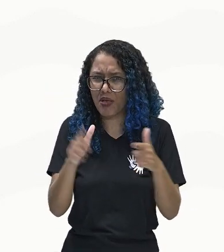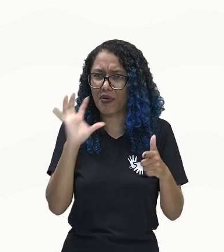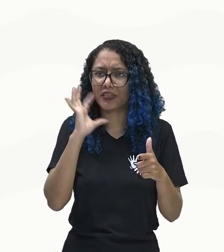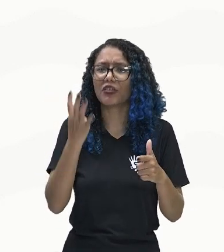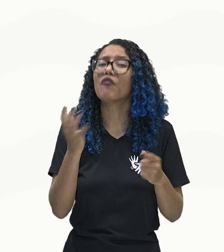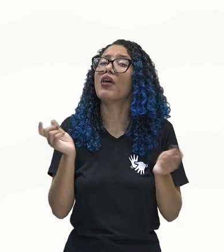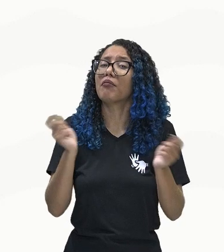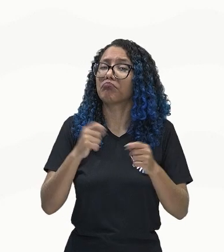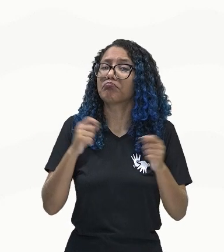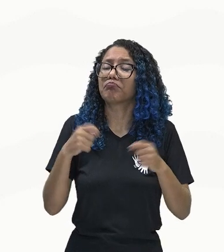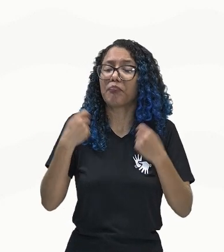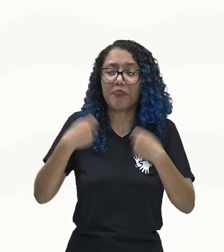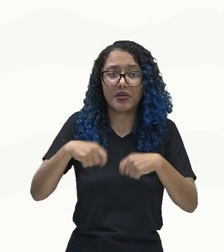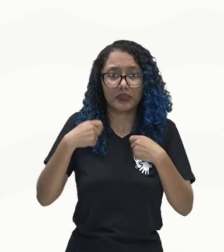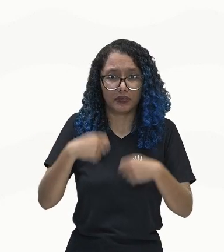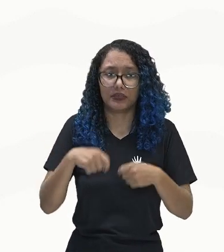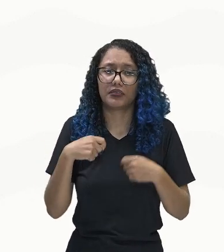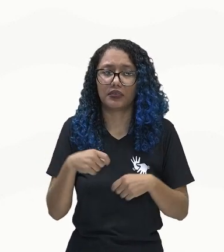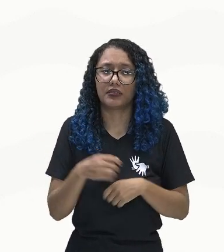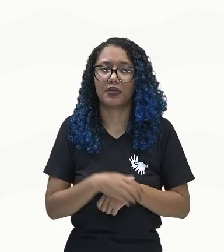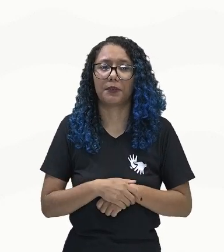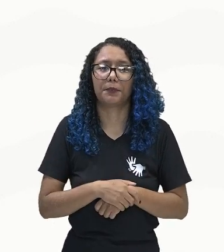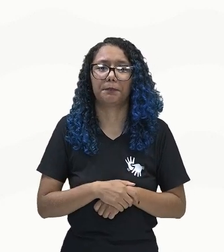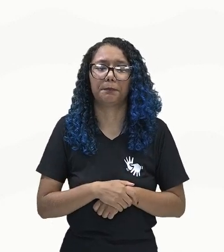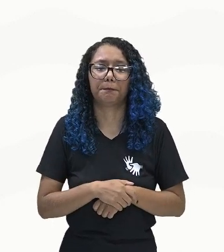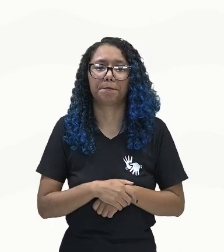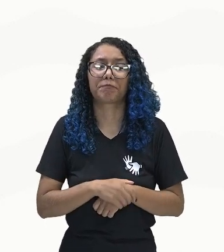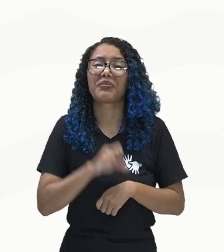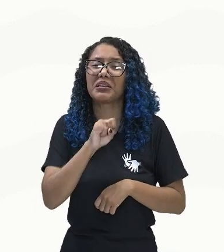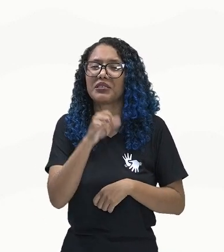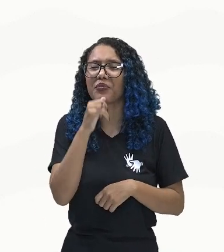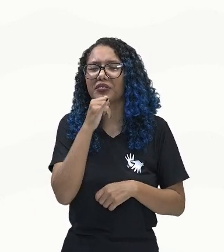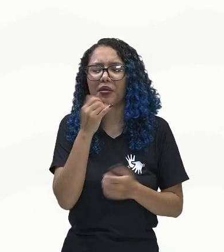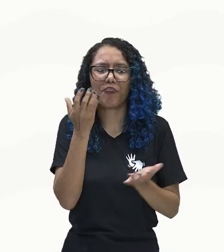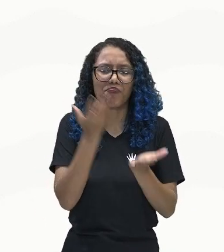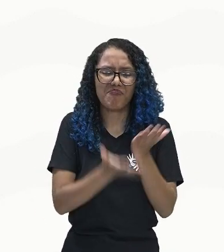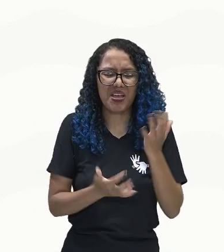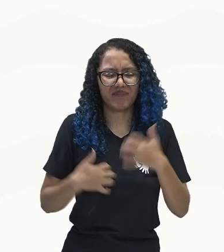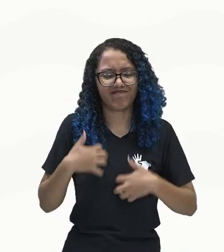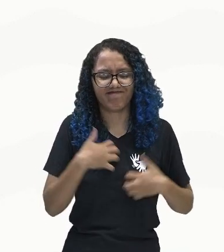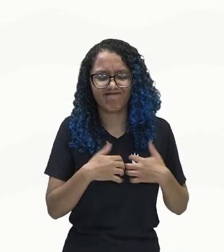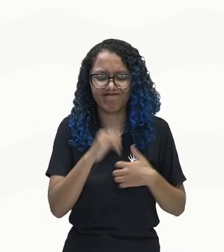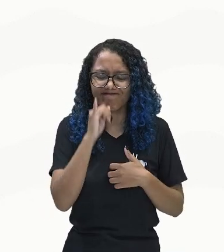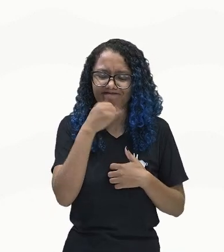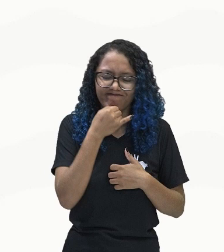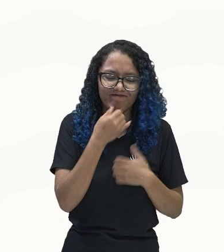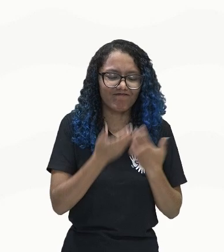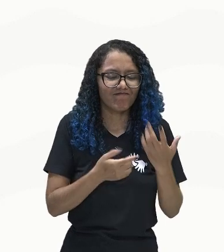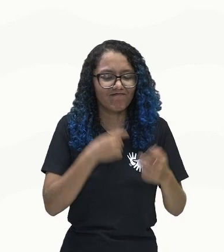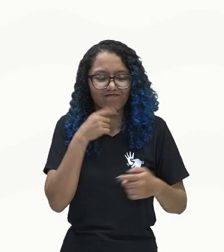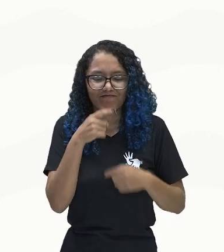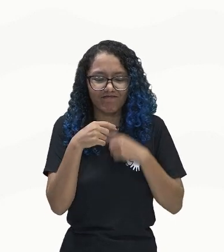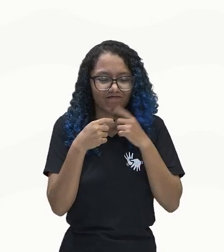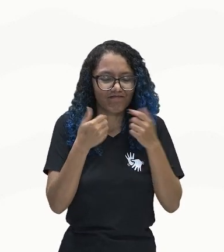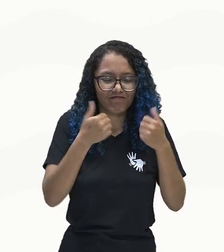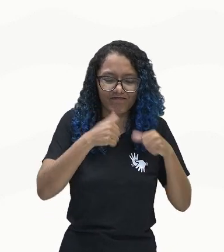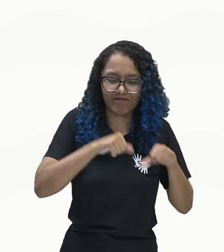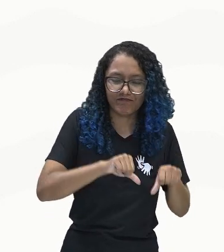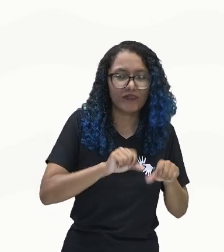lidar quando nós perdemos, nos frustramos. Então a gente precisa lidar com essa